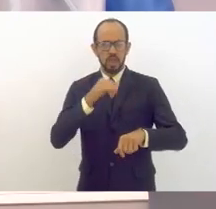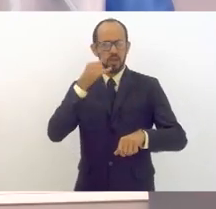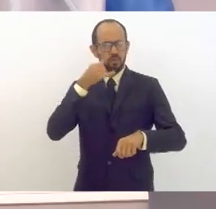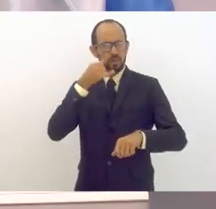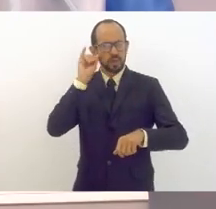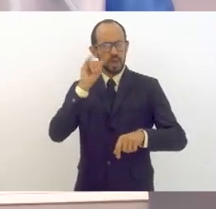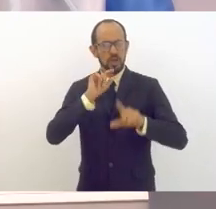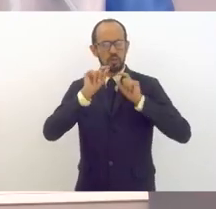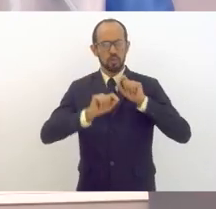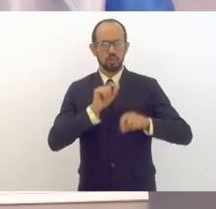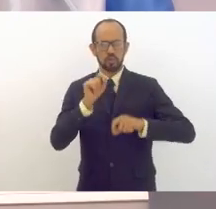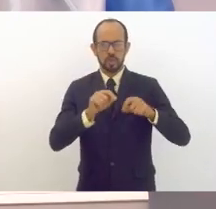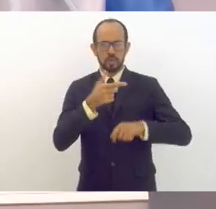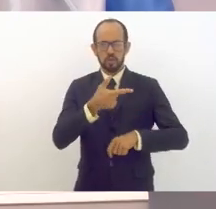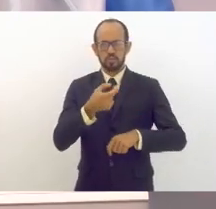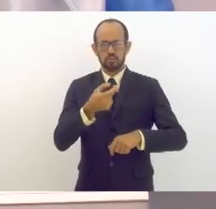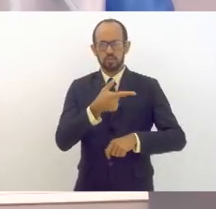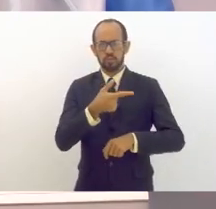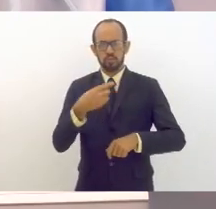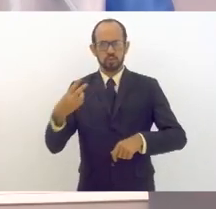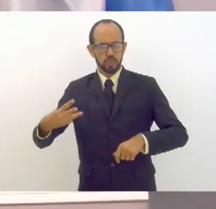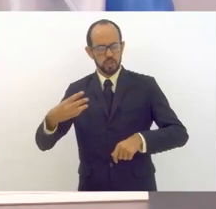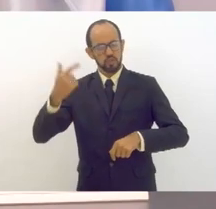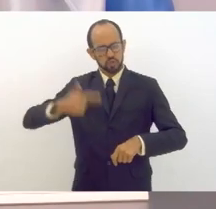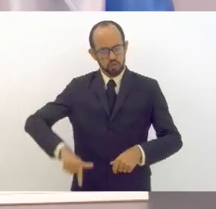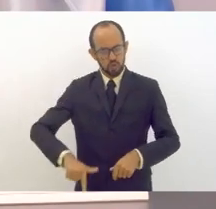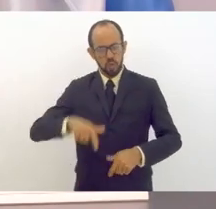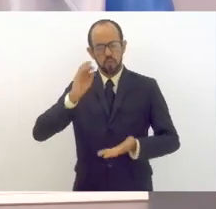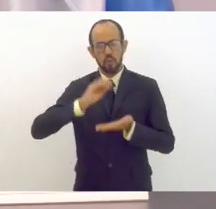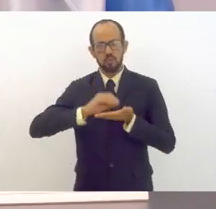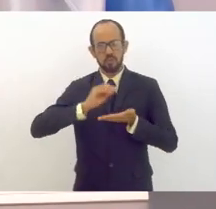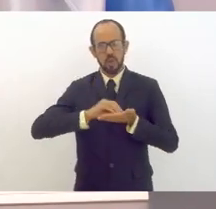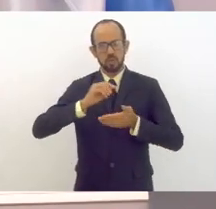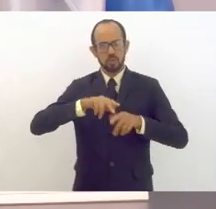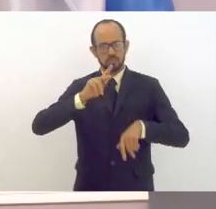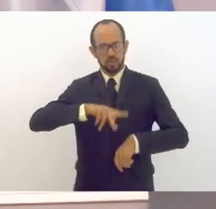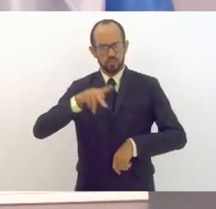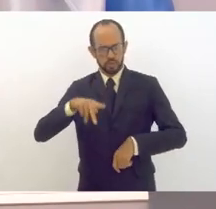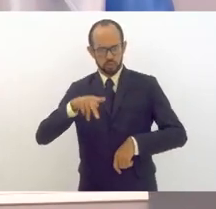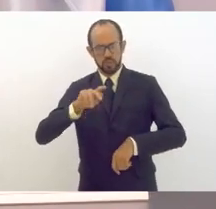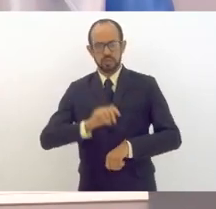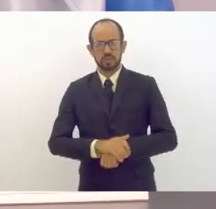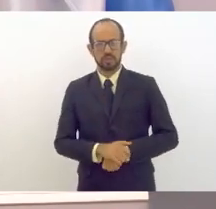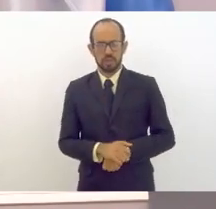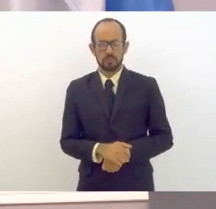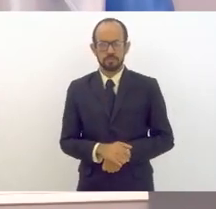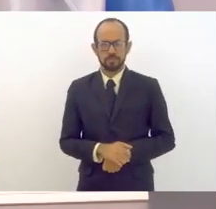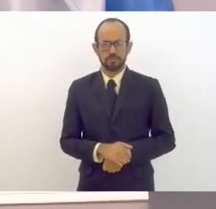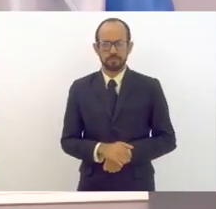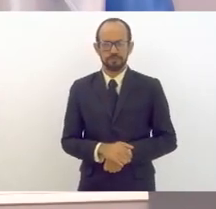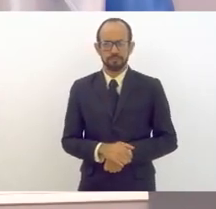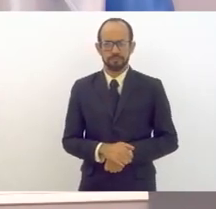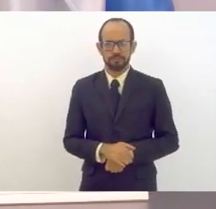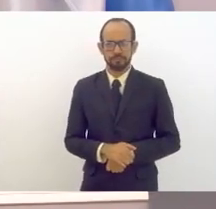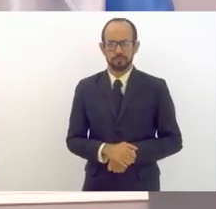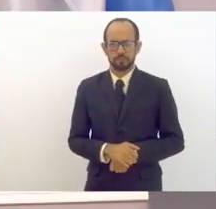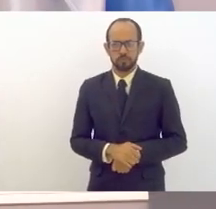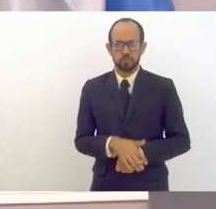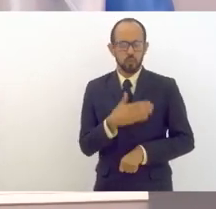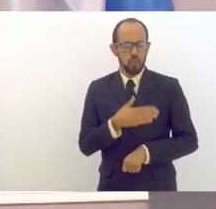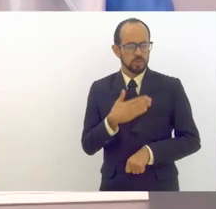ano letivo 2023 novamente com falta de professores na rede. Então, eu só quero